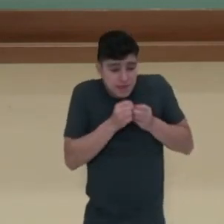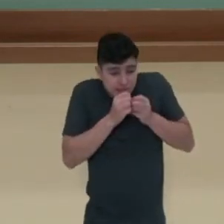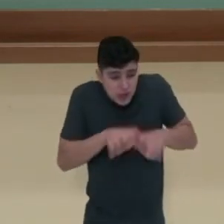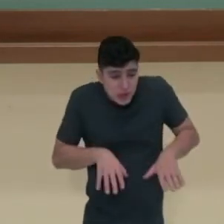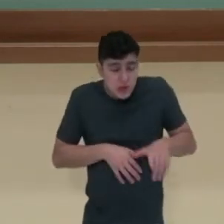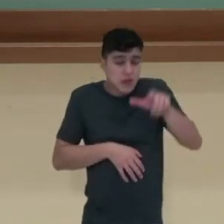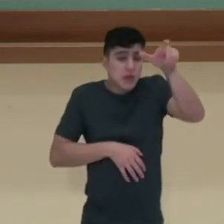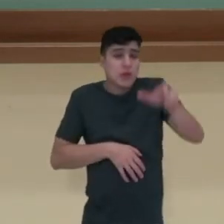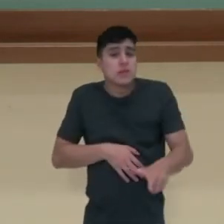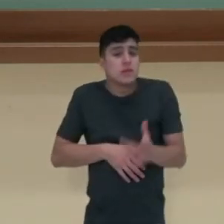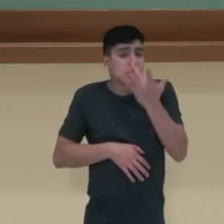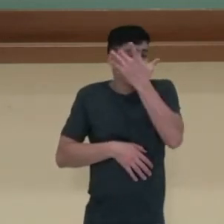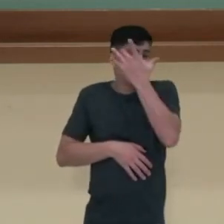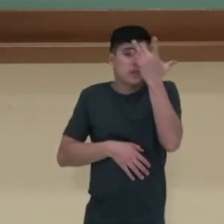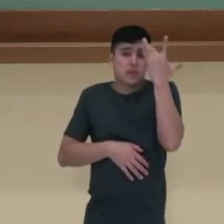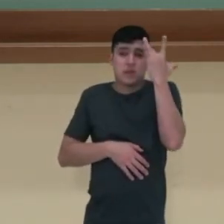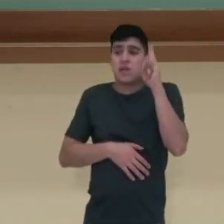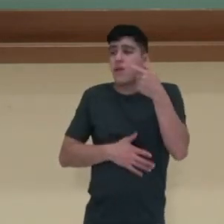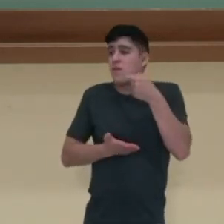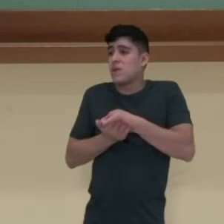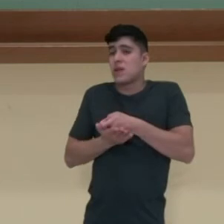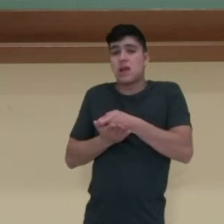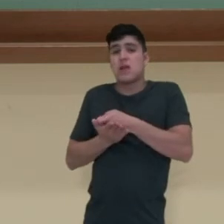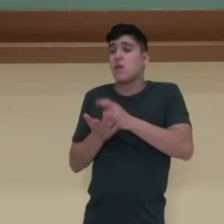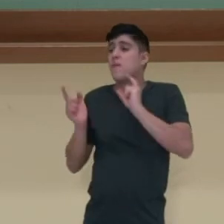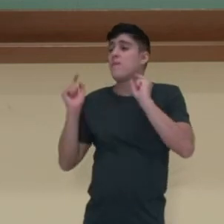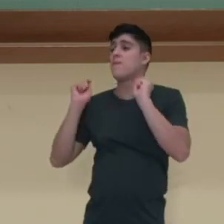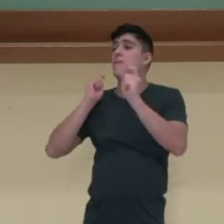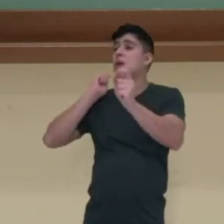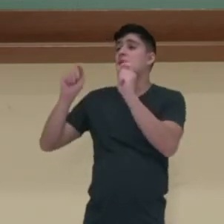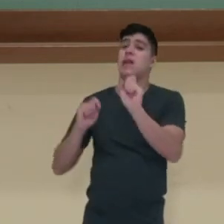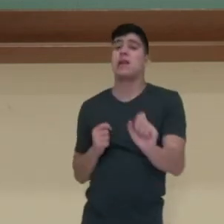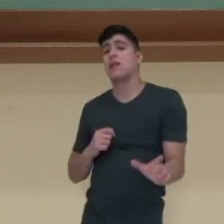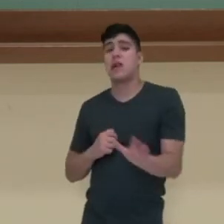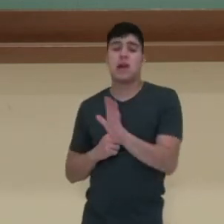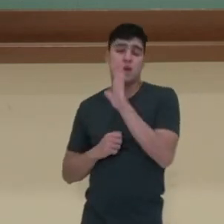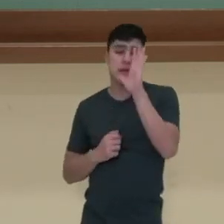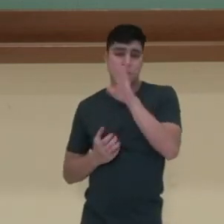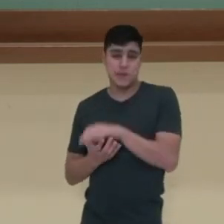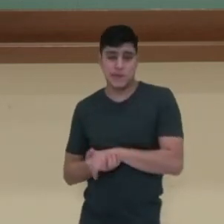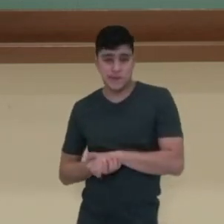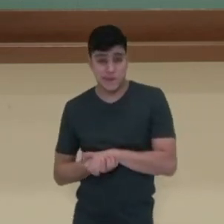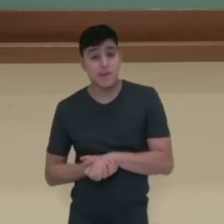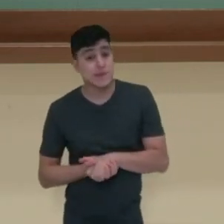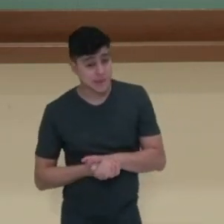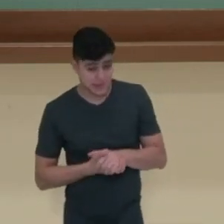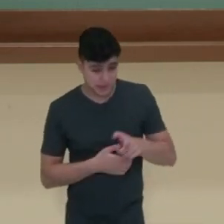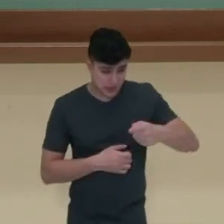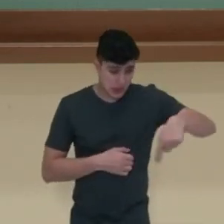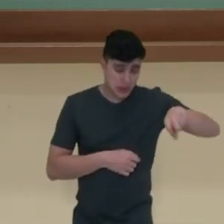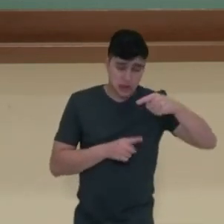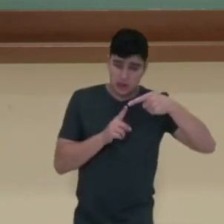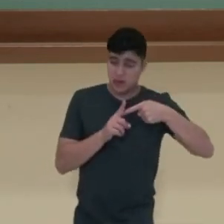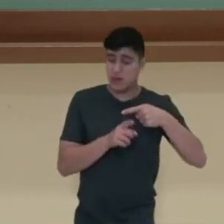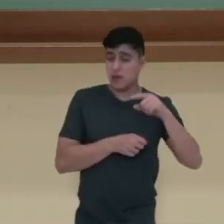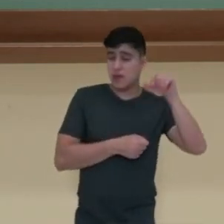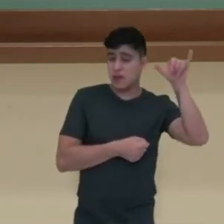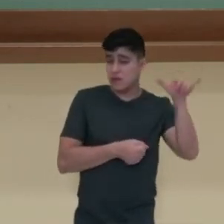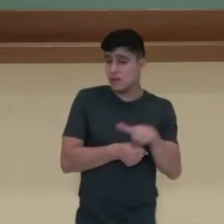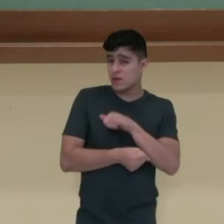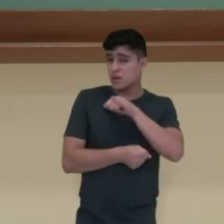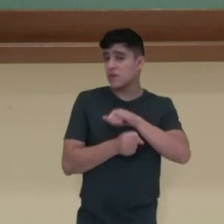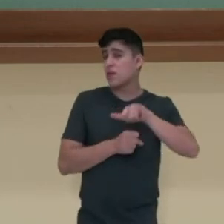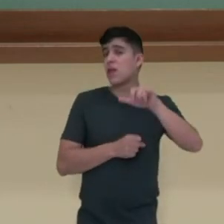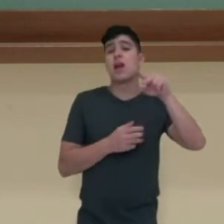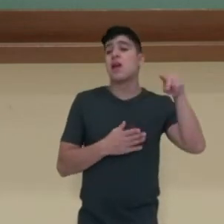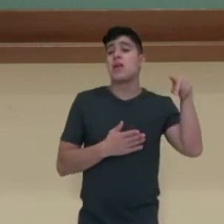ao consumidor, que é obrigado a pagar caro pelo produto. Esse tipo de tática ele acontece